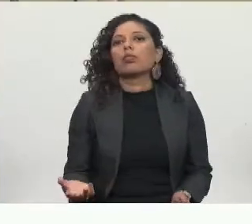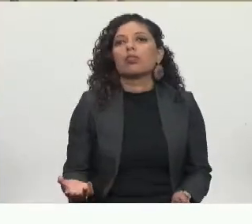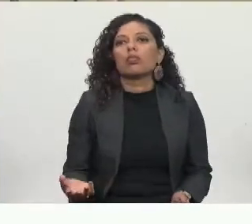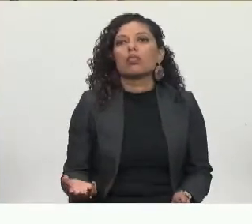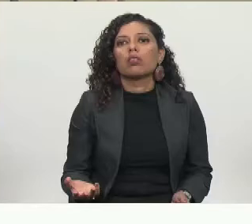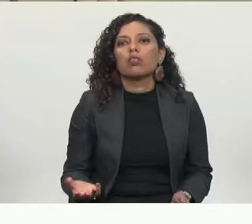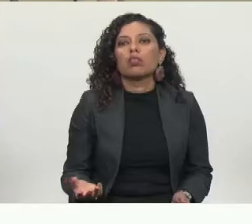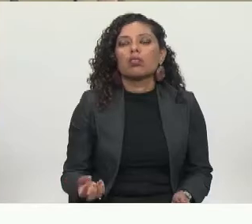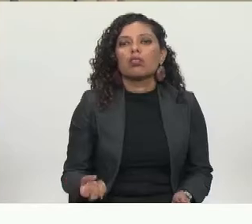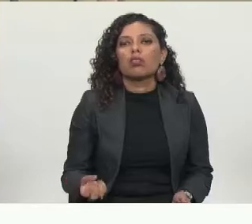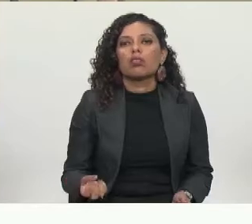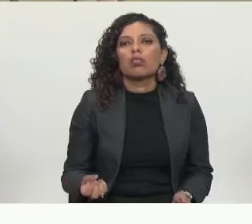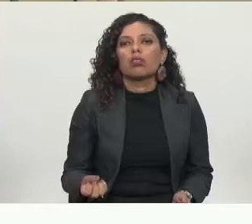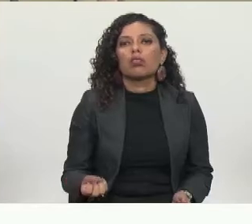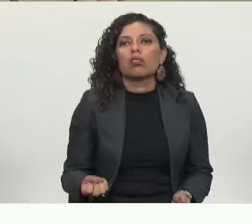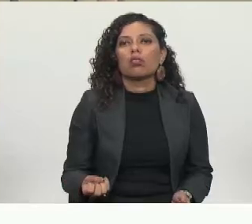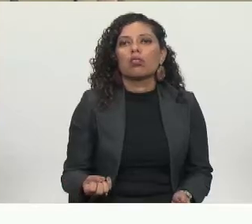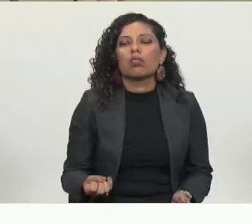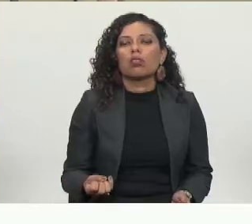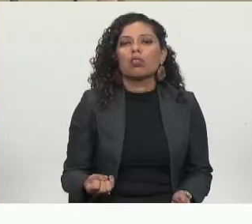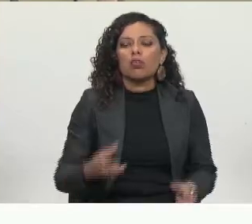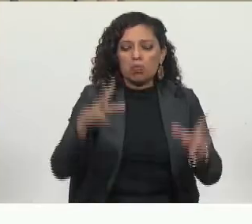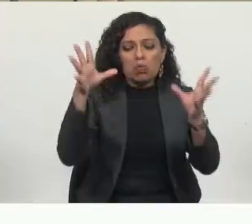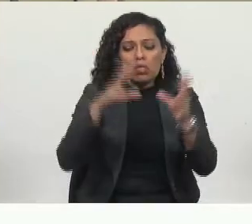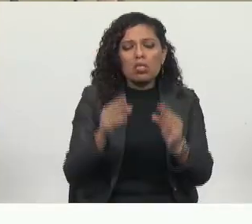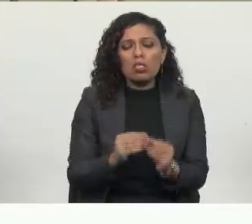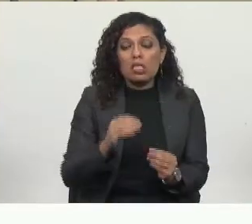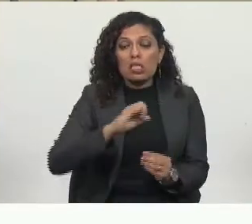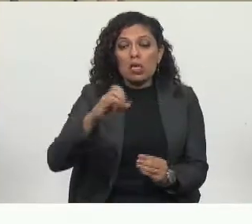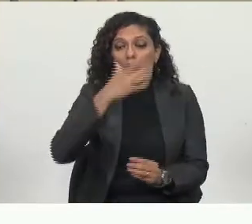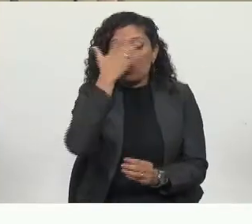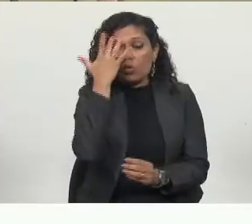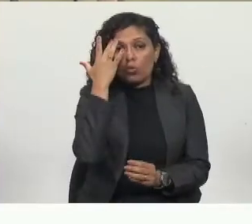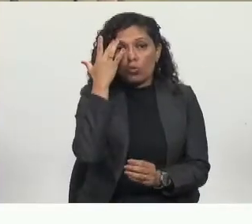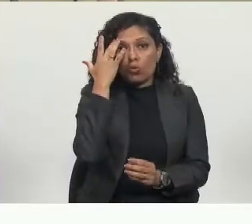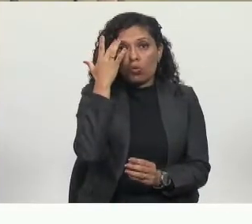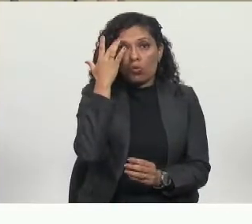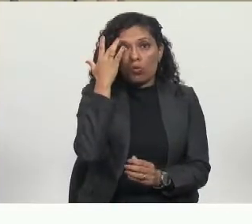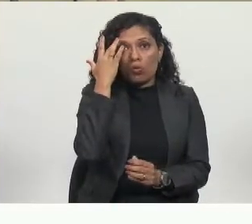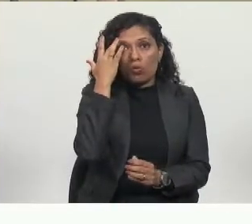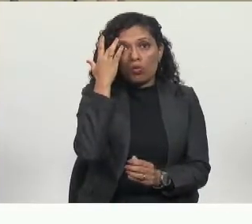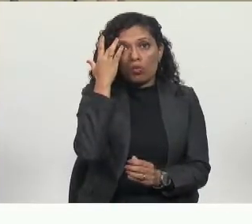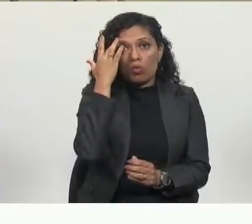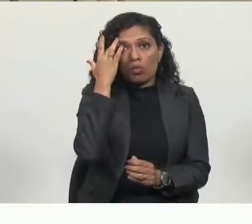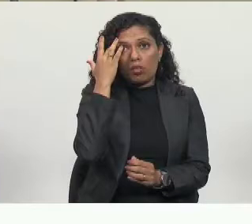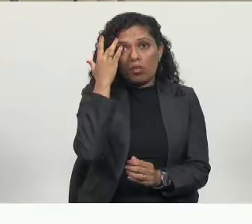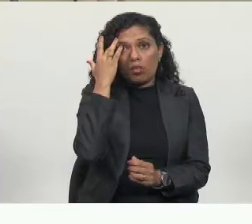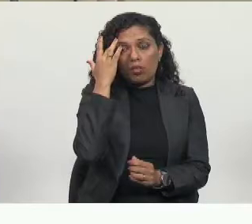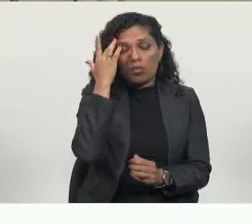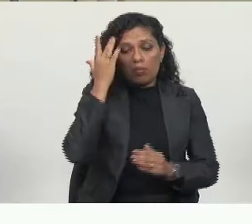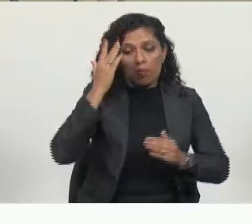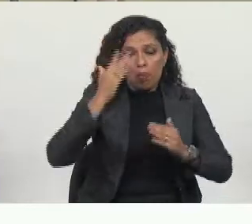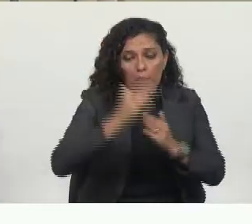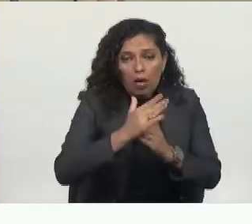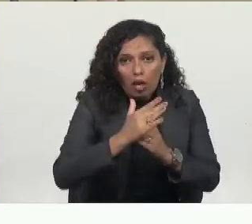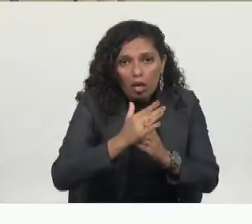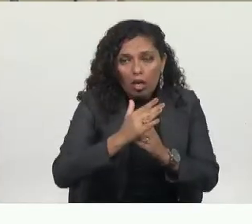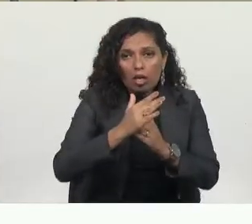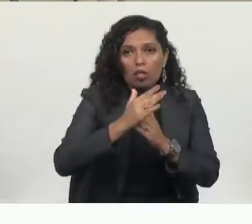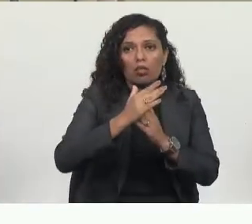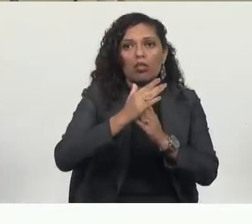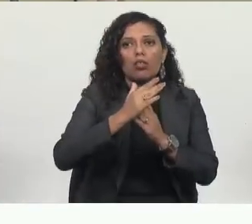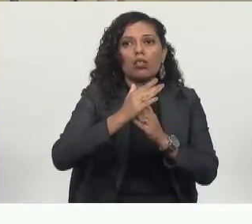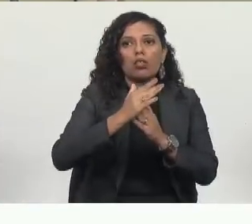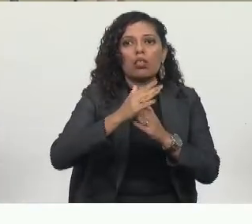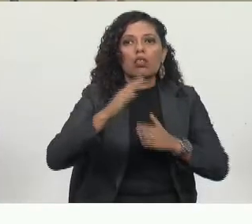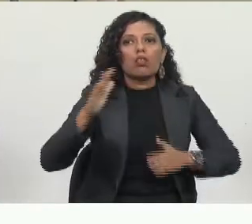Quem freia, terminando, concluindo, quem freia criminoso armado, quem para